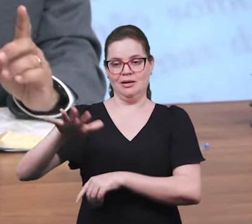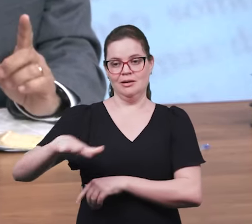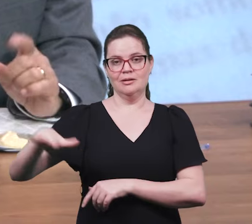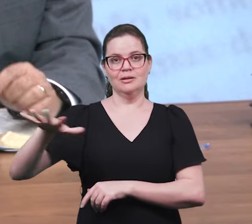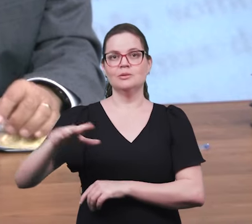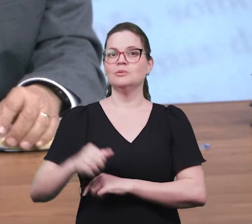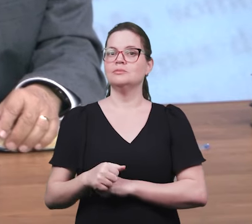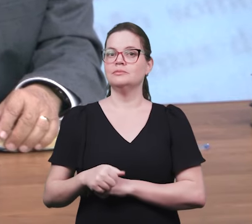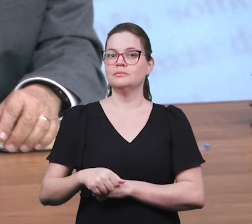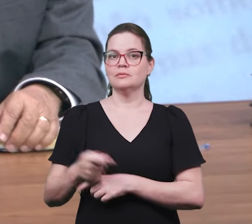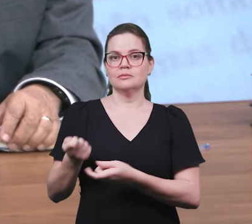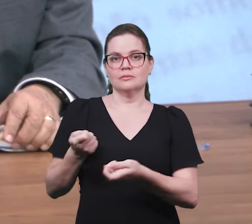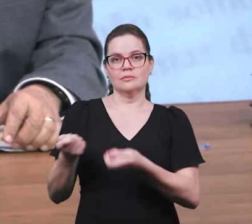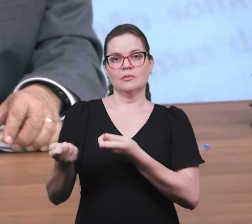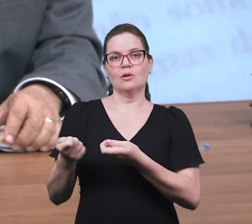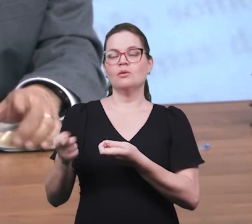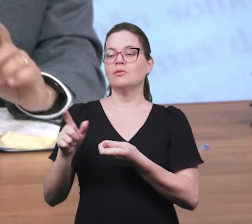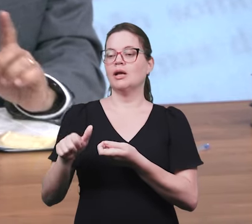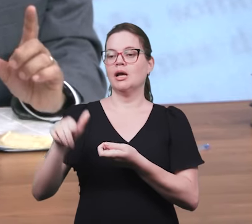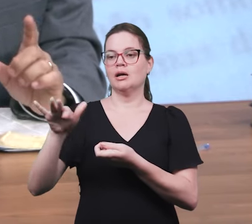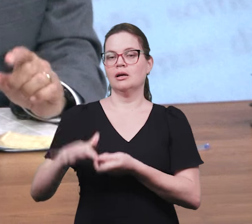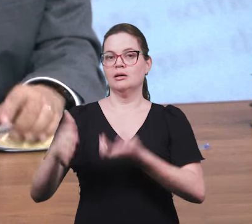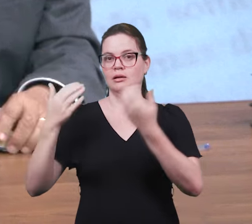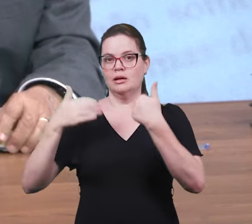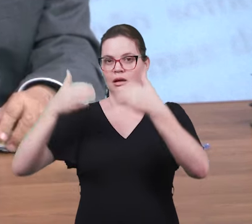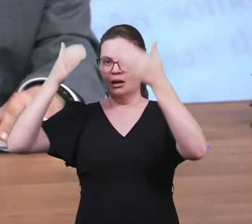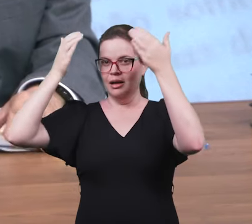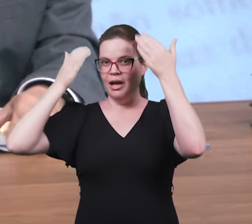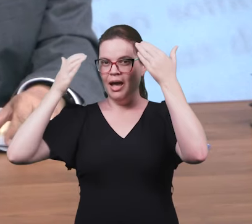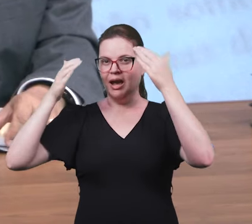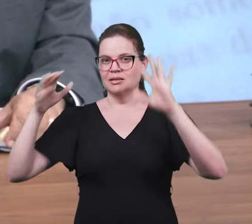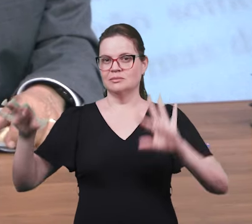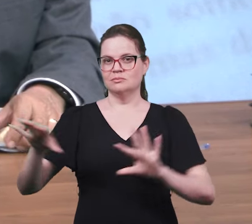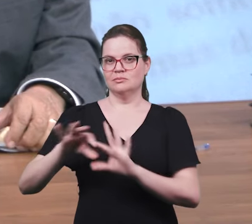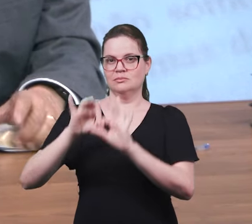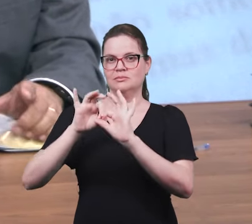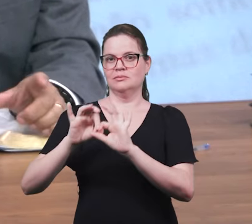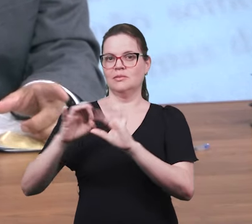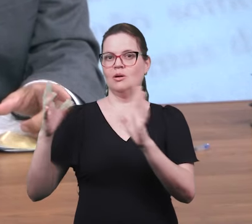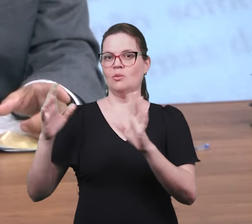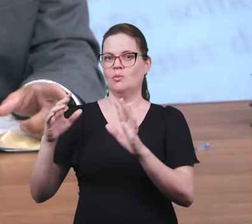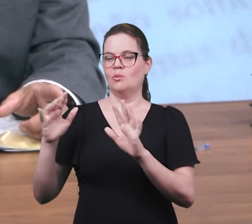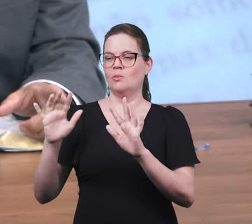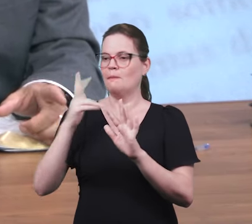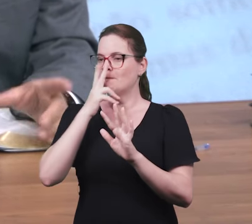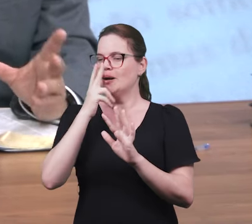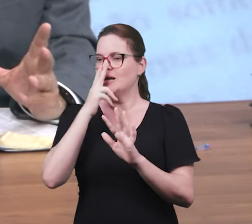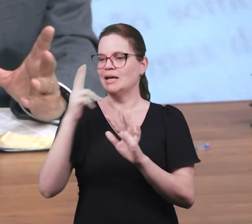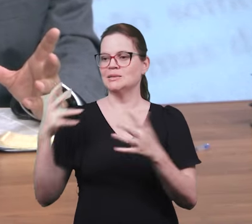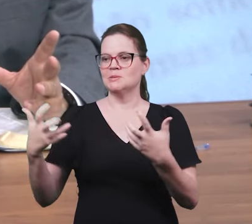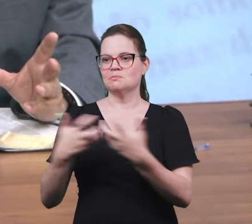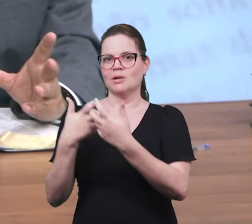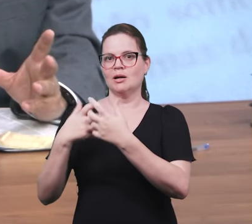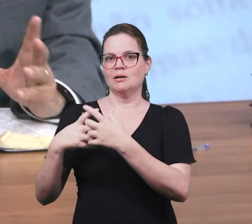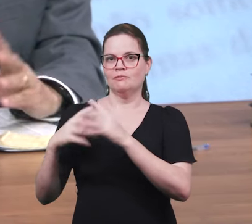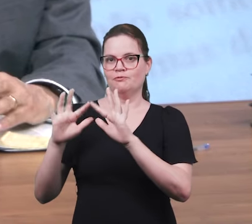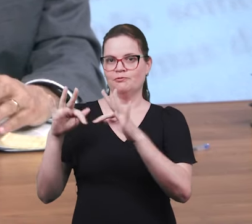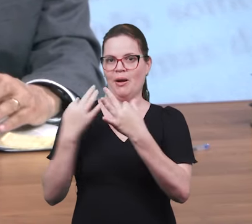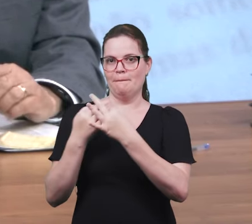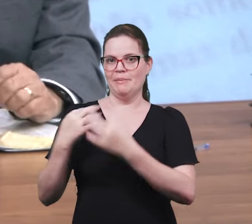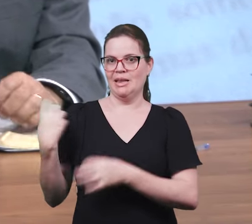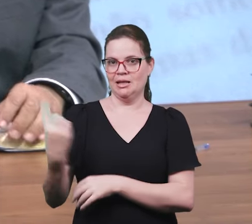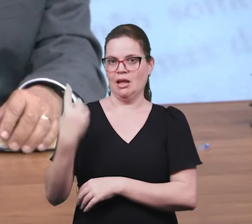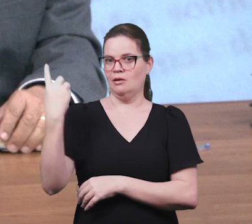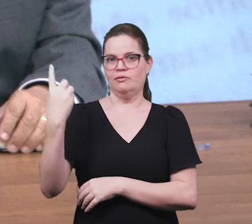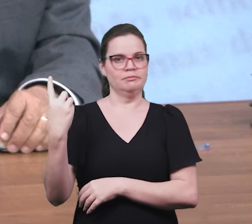Israel, foi governado por reis que não tinham uma ligação com a família de Davi. No reino